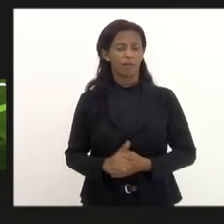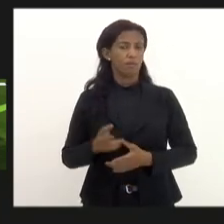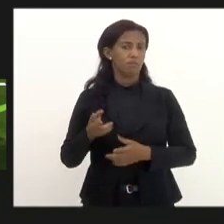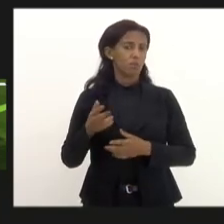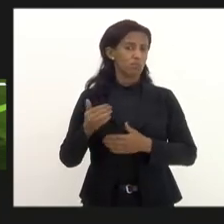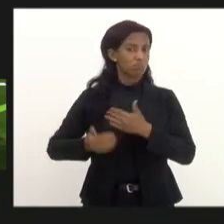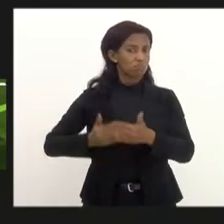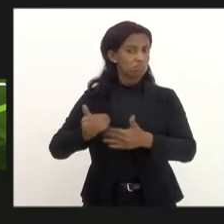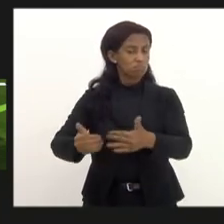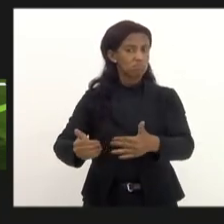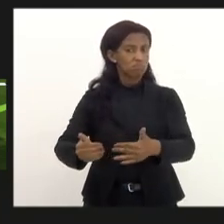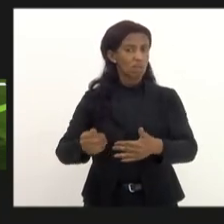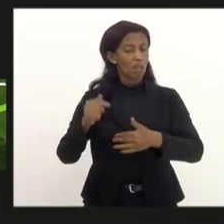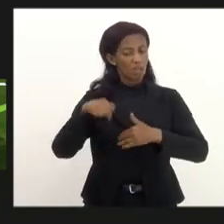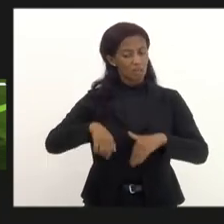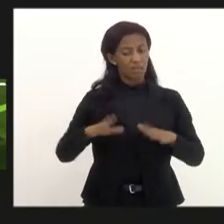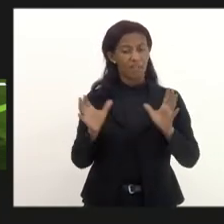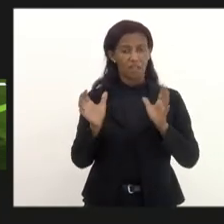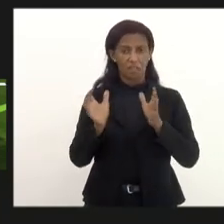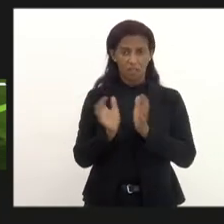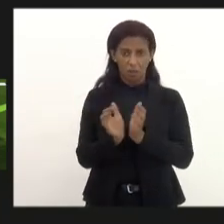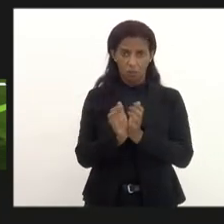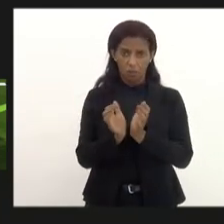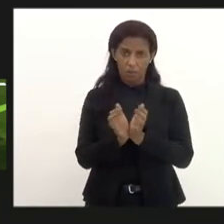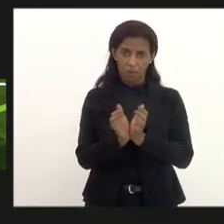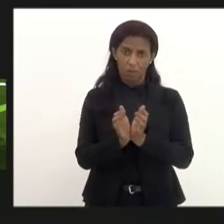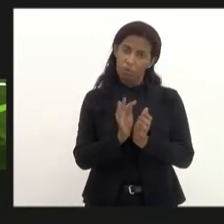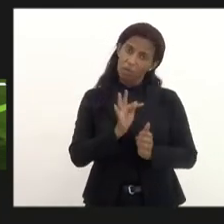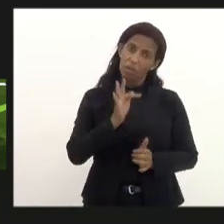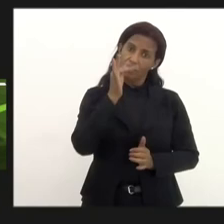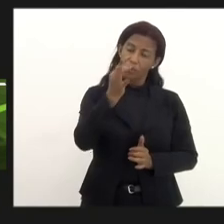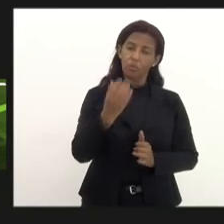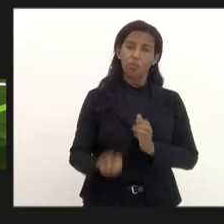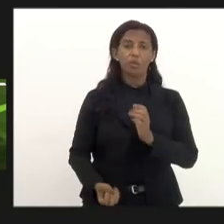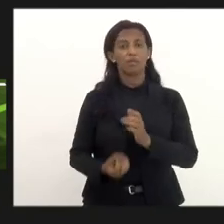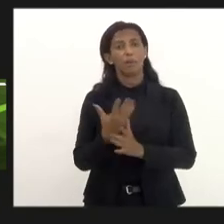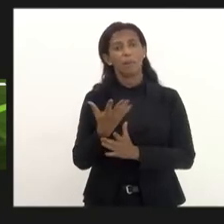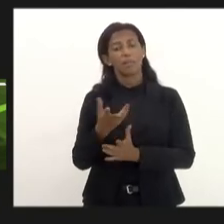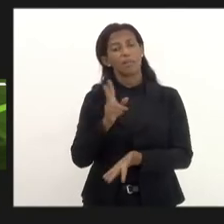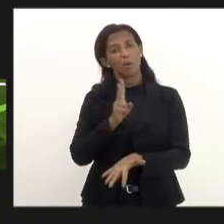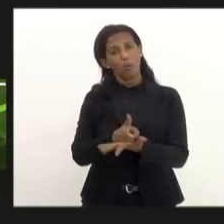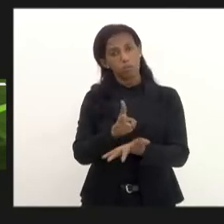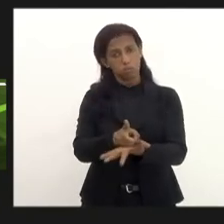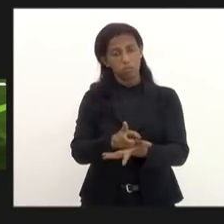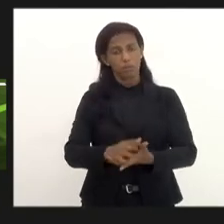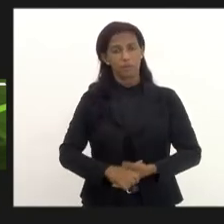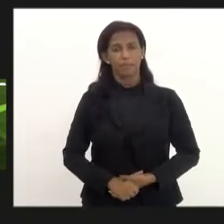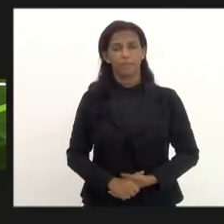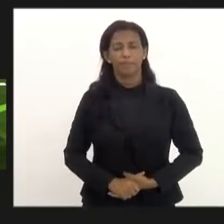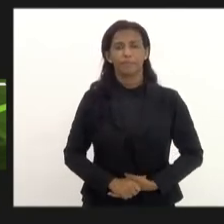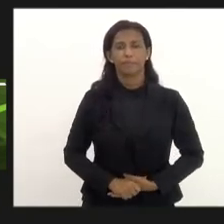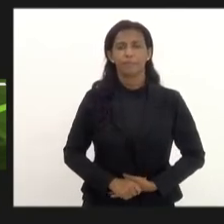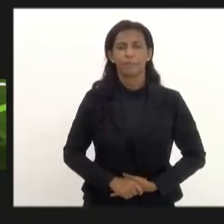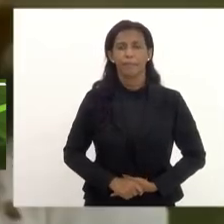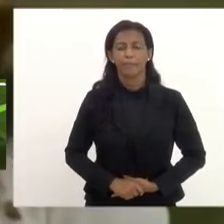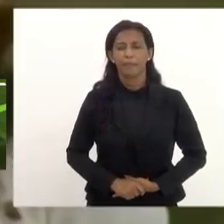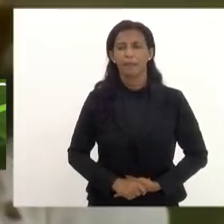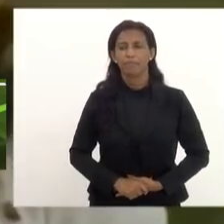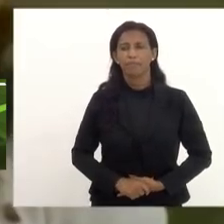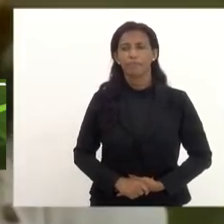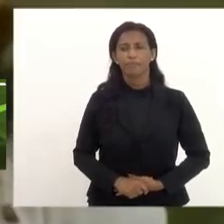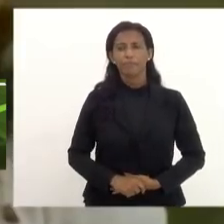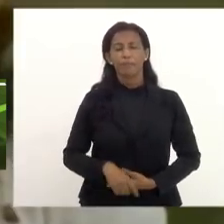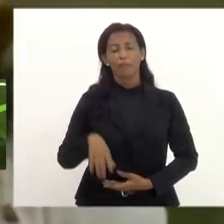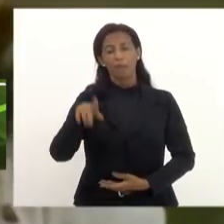prosseguir, né, através desta comissão e da futura que vai nascer como permanente. Deputada, né? Eu posso